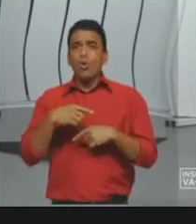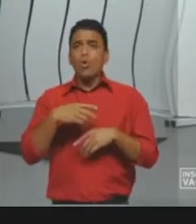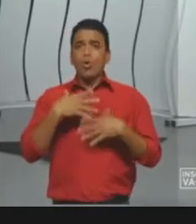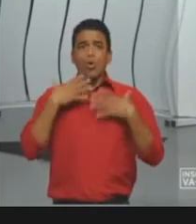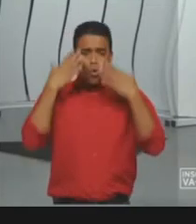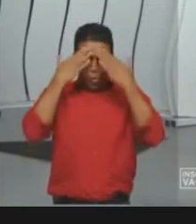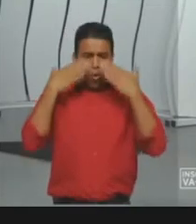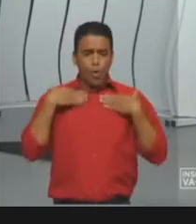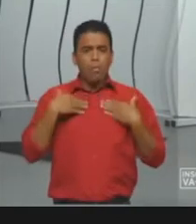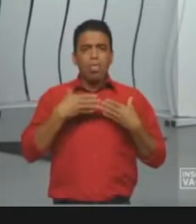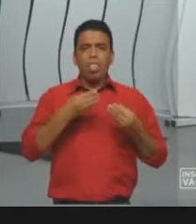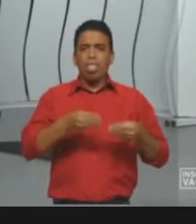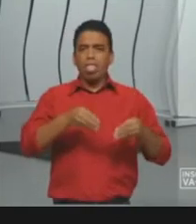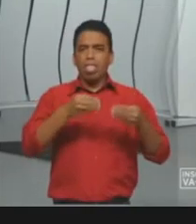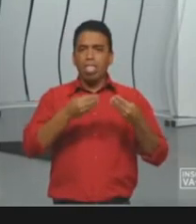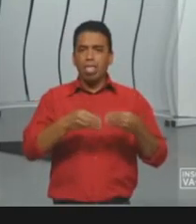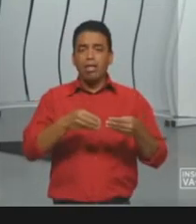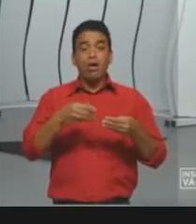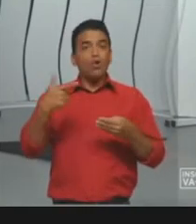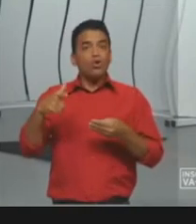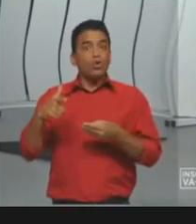algumas classificações mais simples.